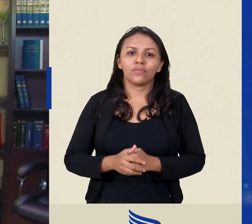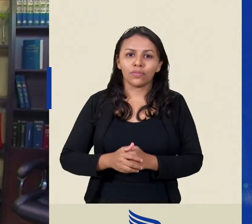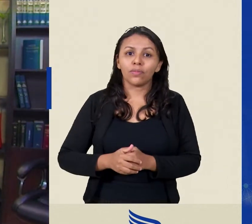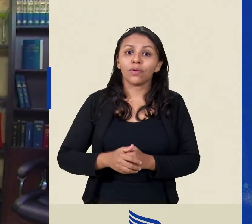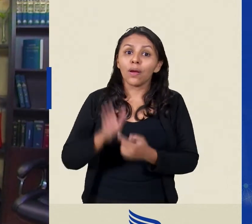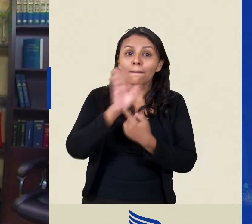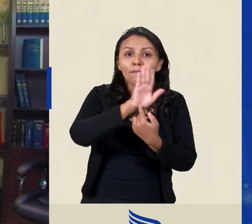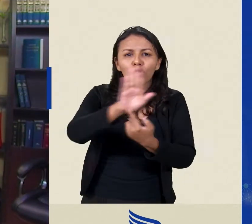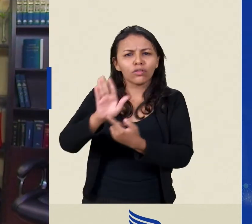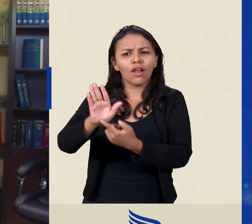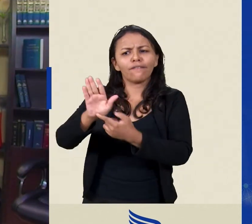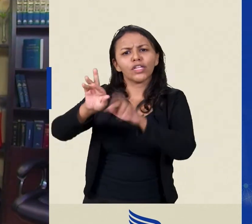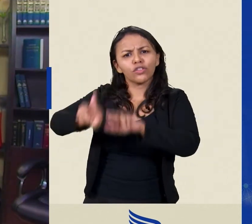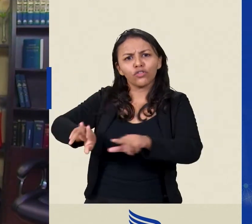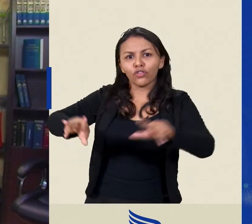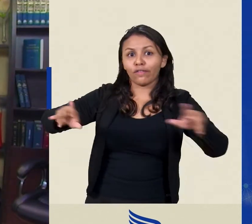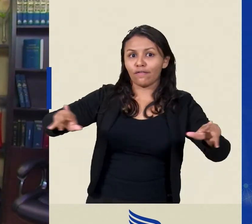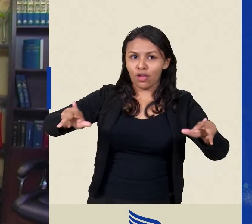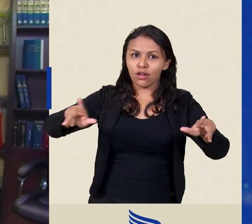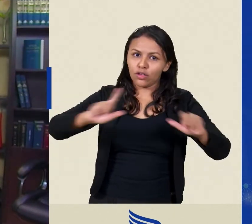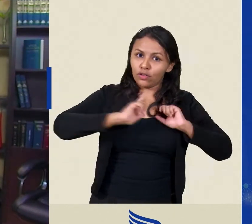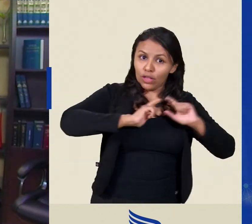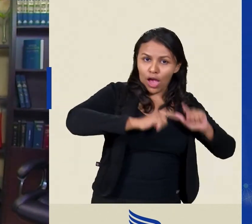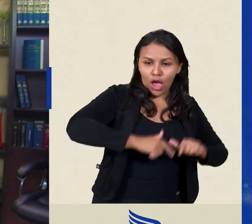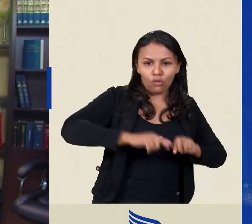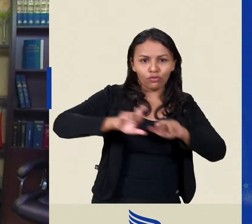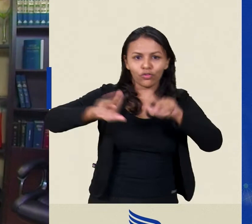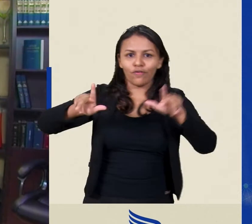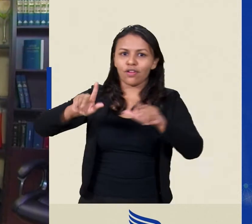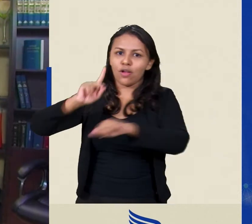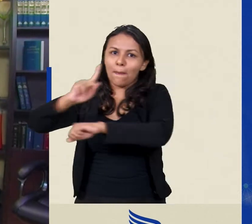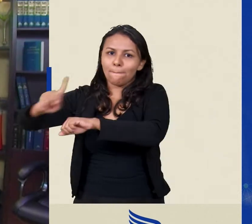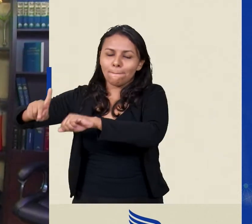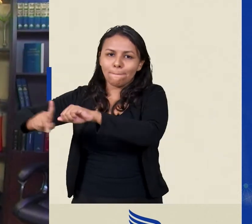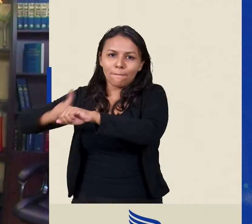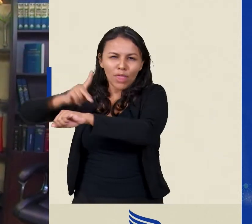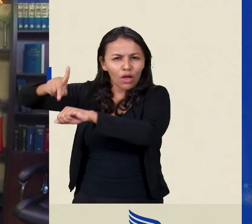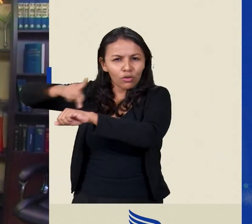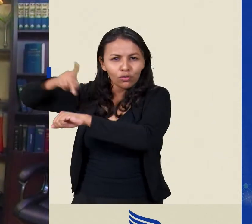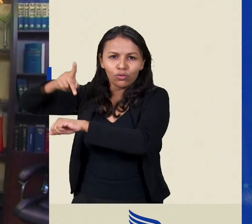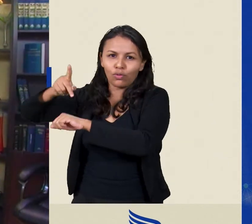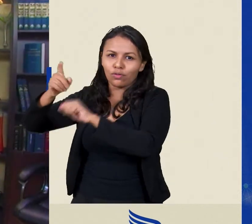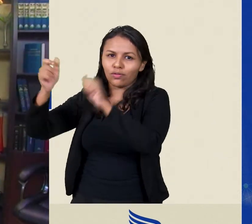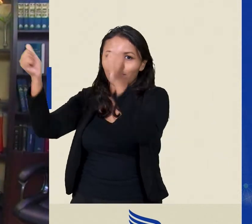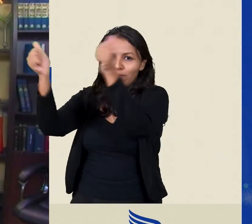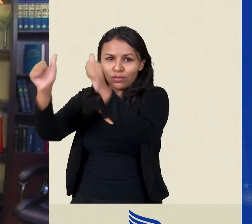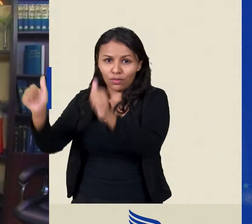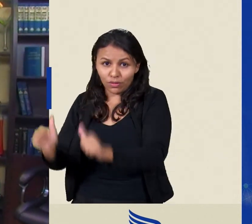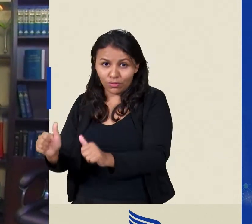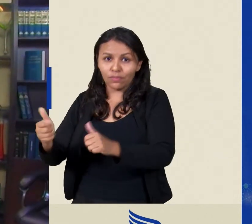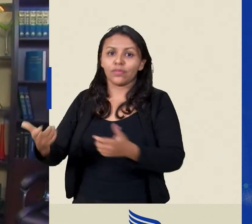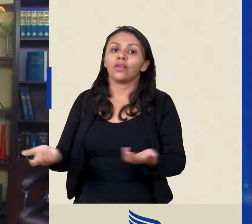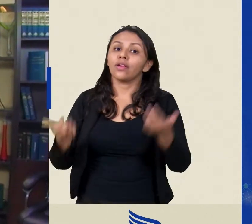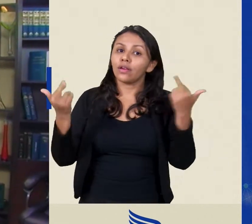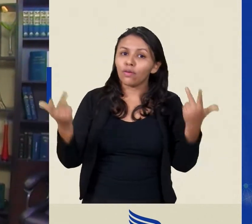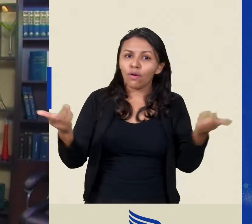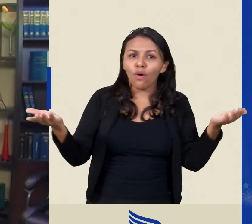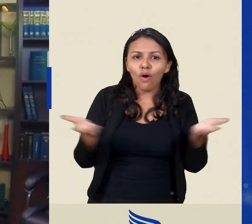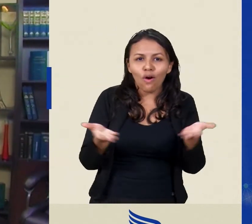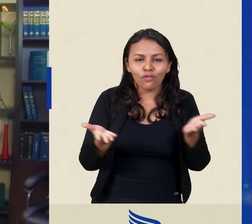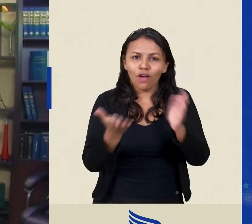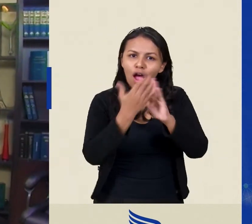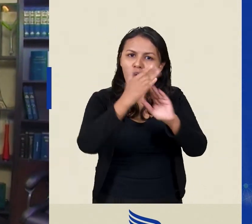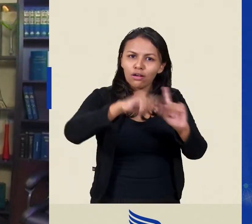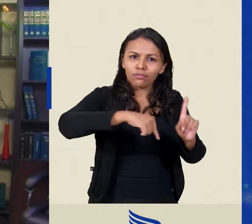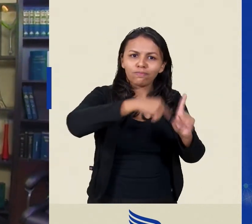de distinção entre eles e as nações idólatras ao redor, hoje a Igreja de Deus